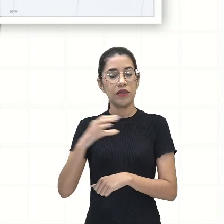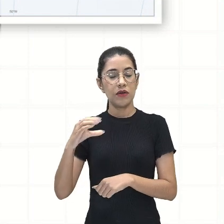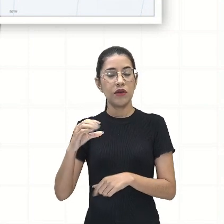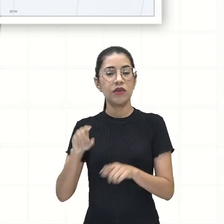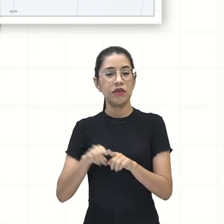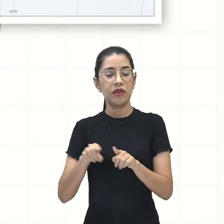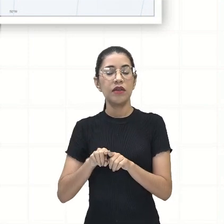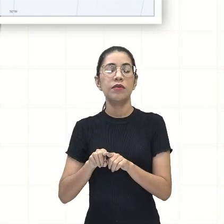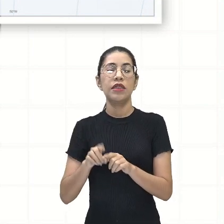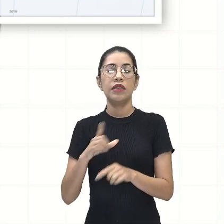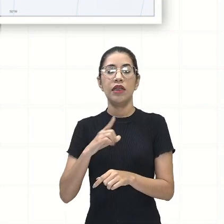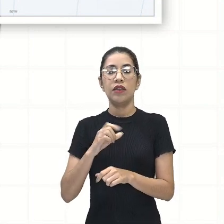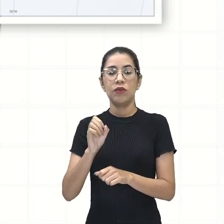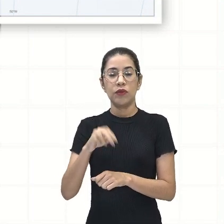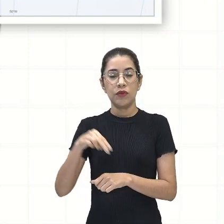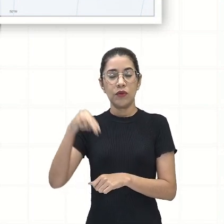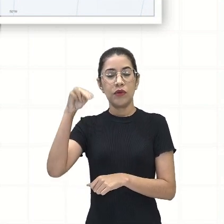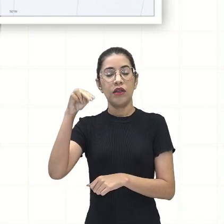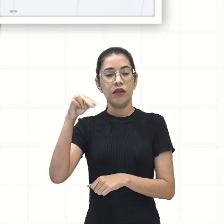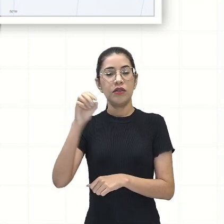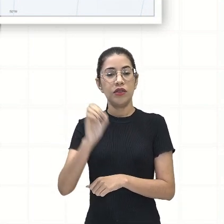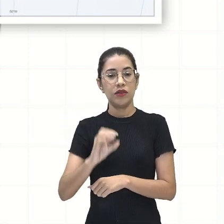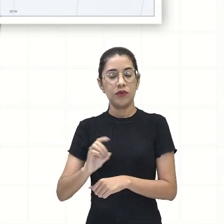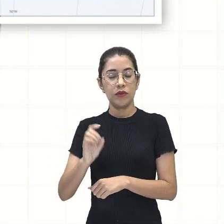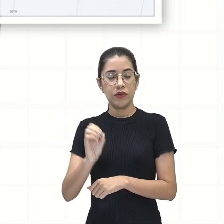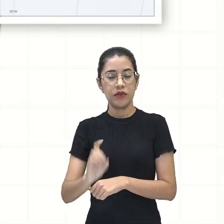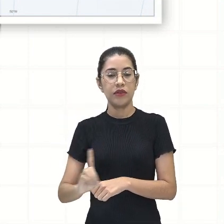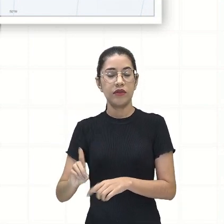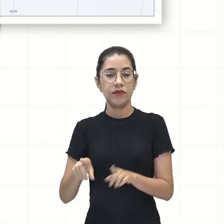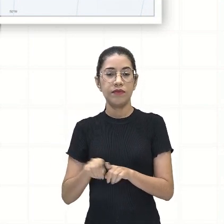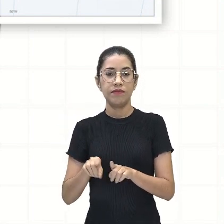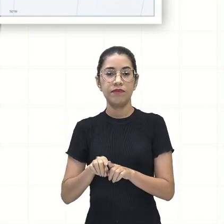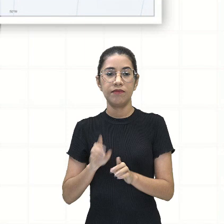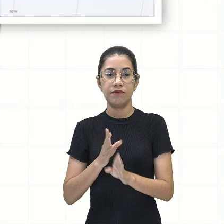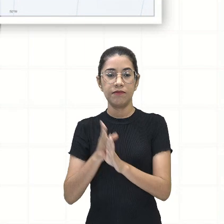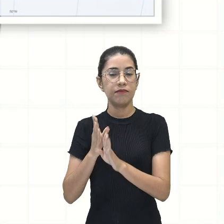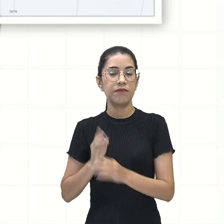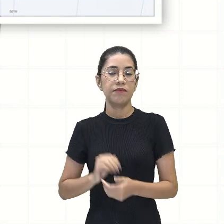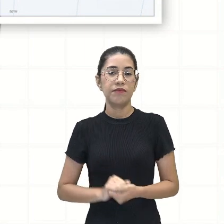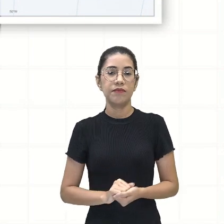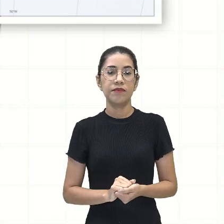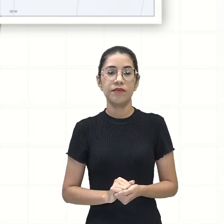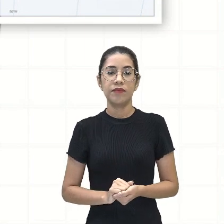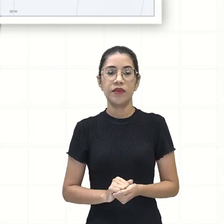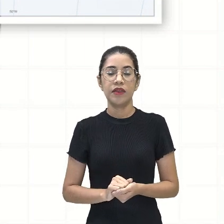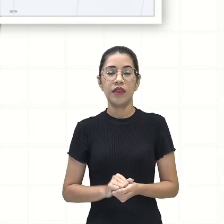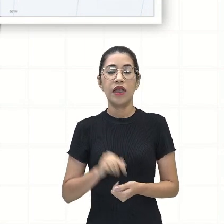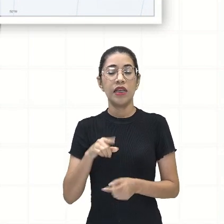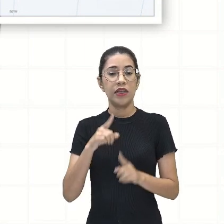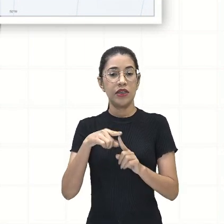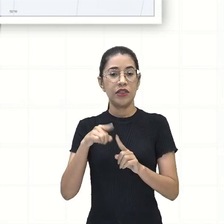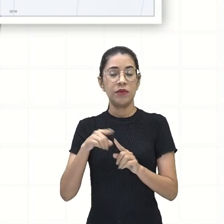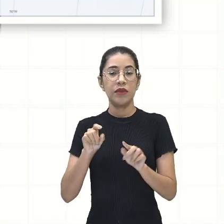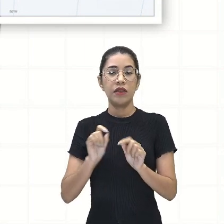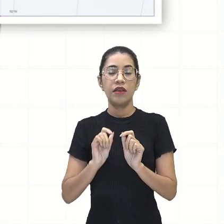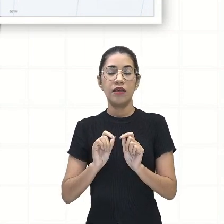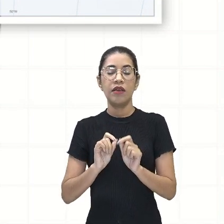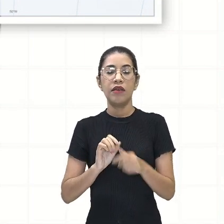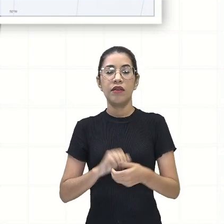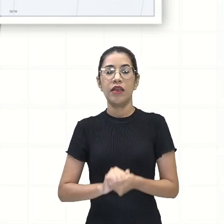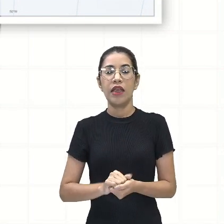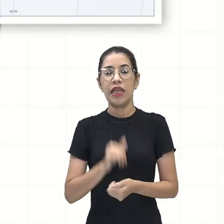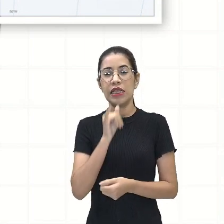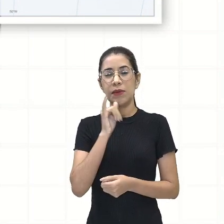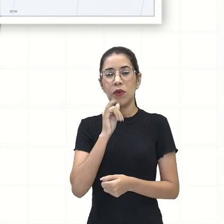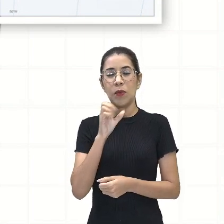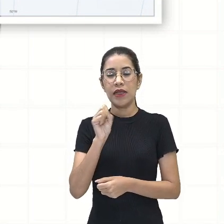também se estende aí pela região nordeste e sudeste do Brasil. O cerrado, ele é um tipo de savana